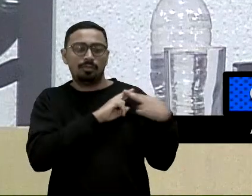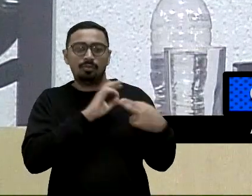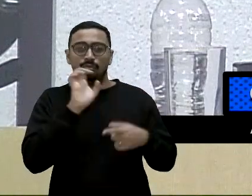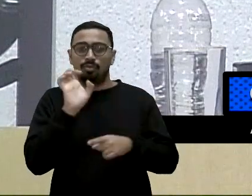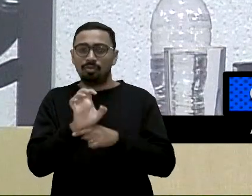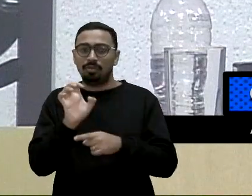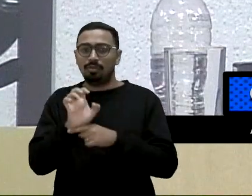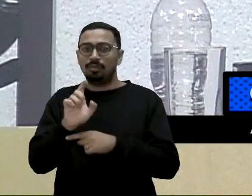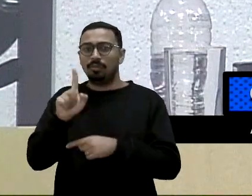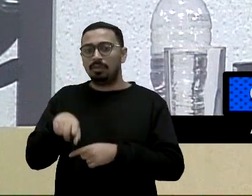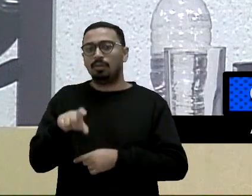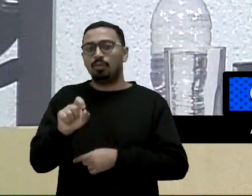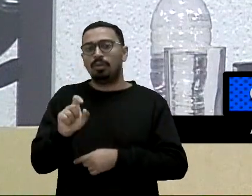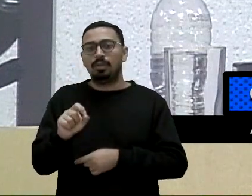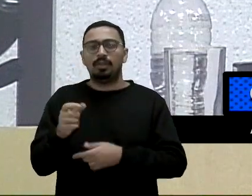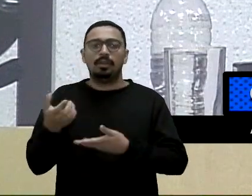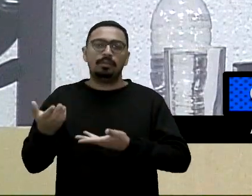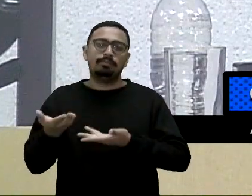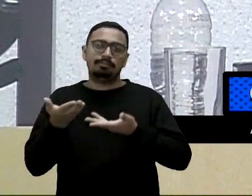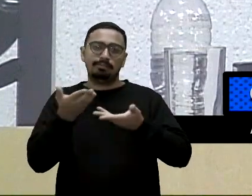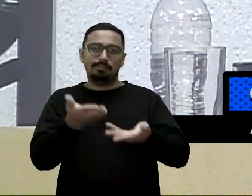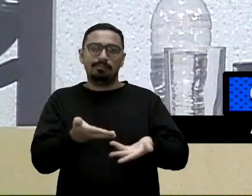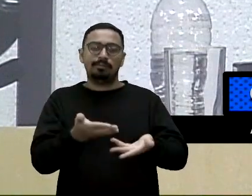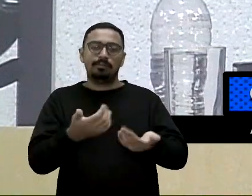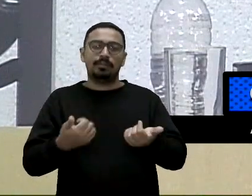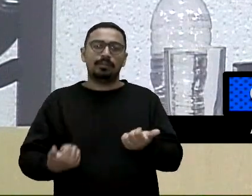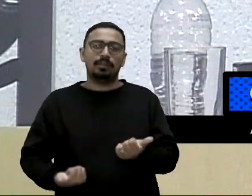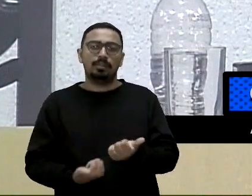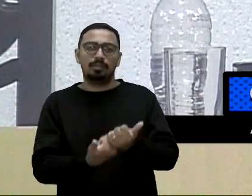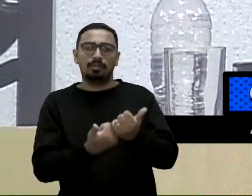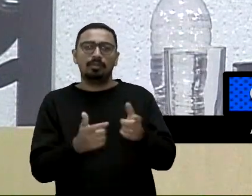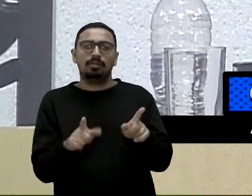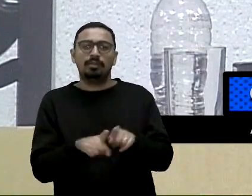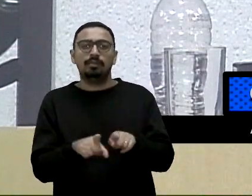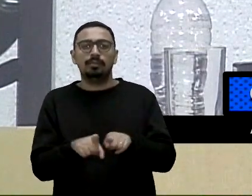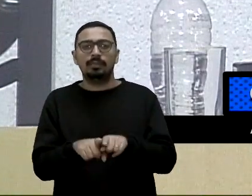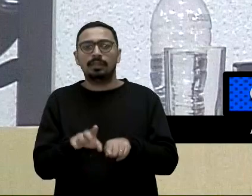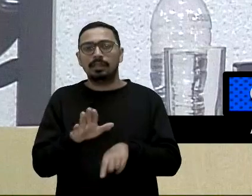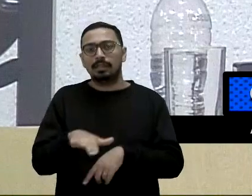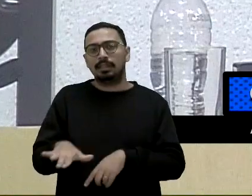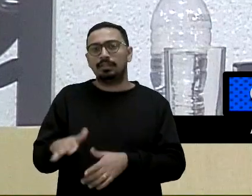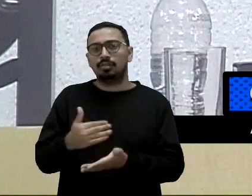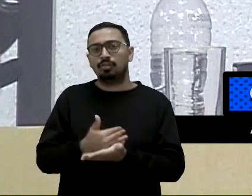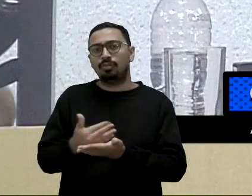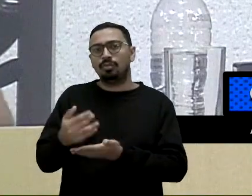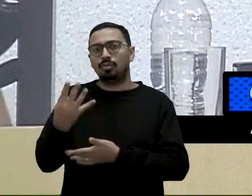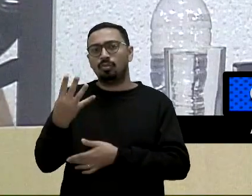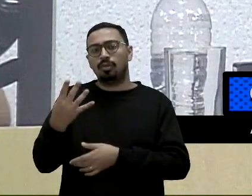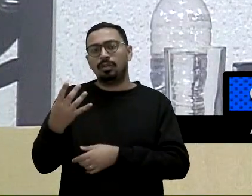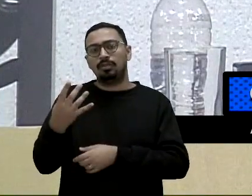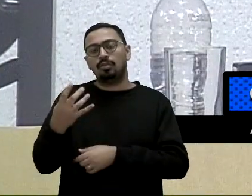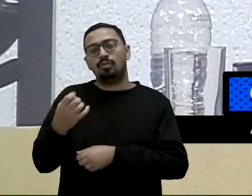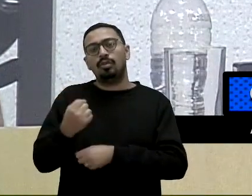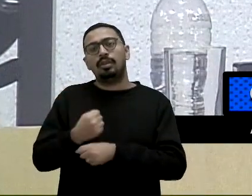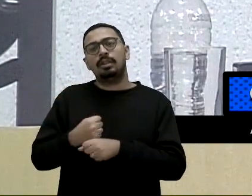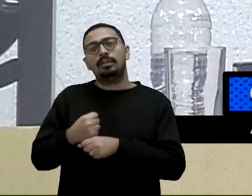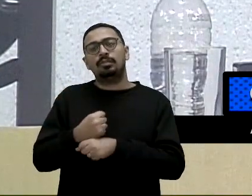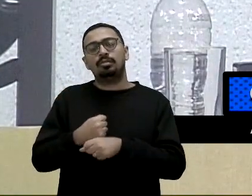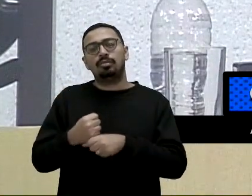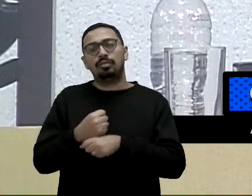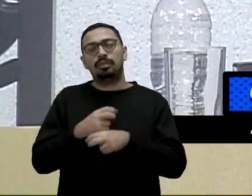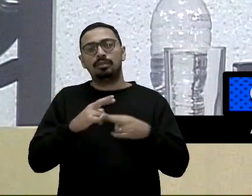Estado dê essa assistência às crianças a partir dos 4 anos, então antes disso é